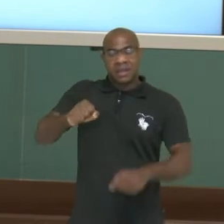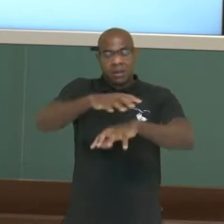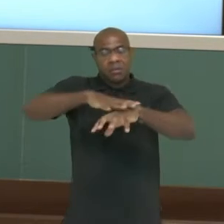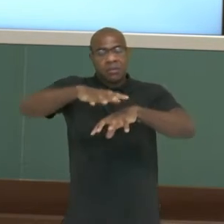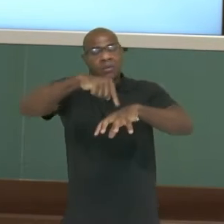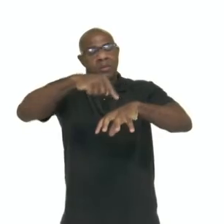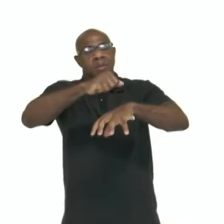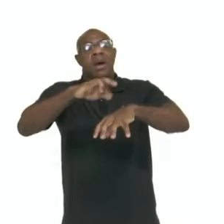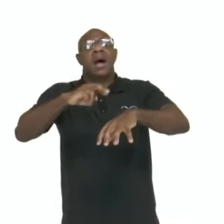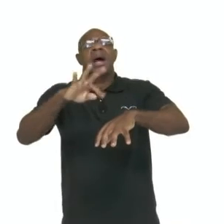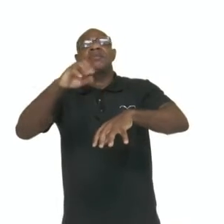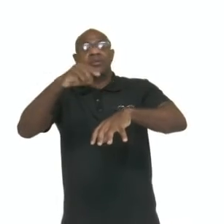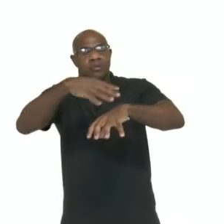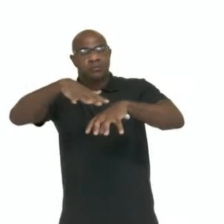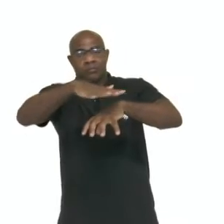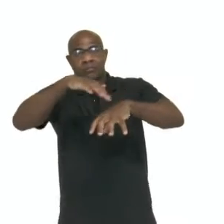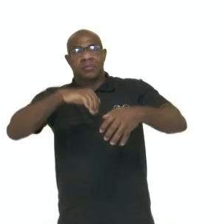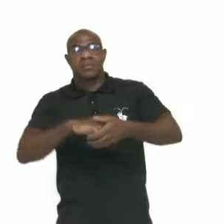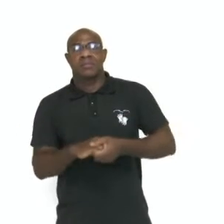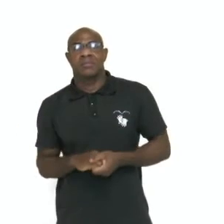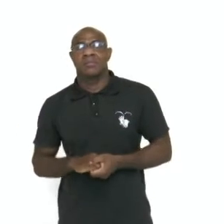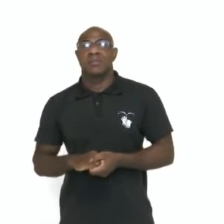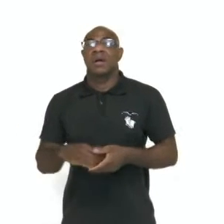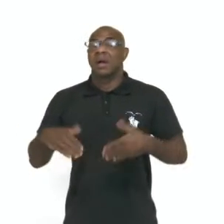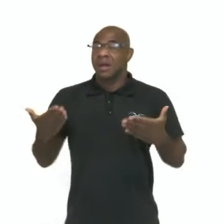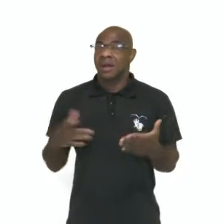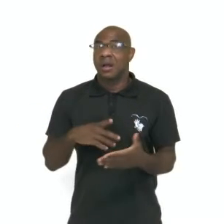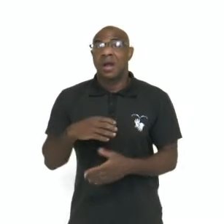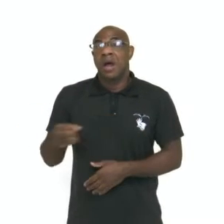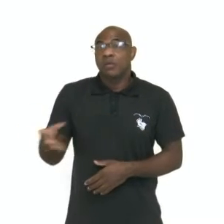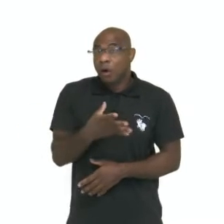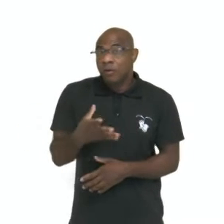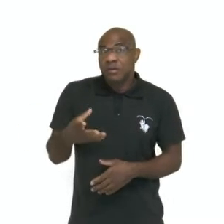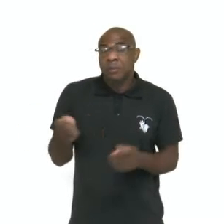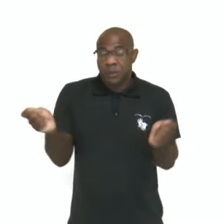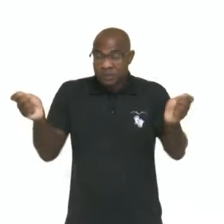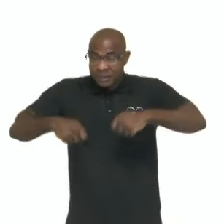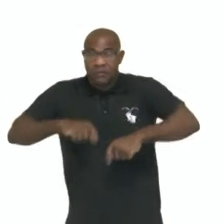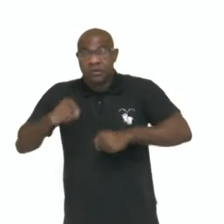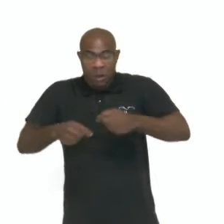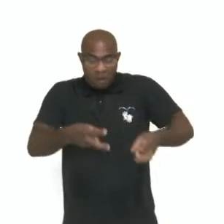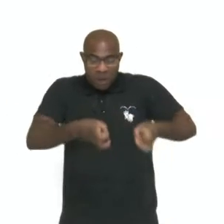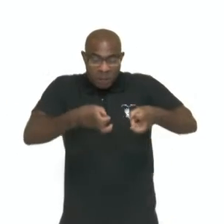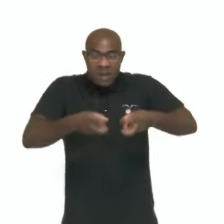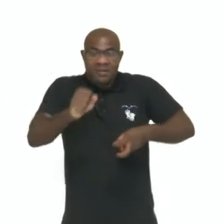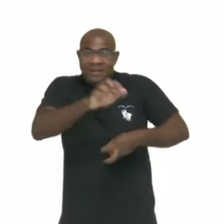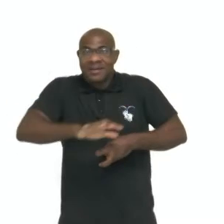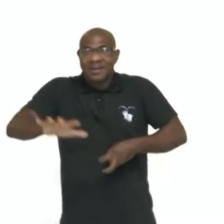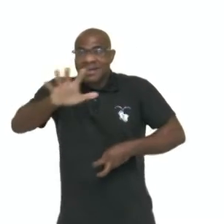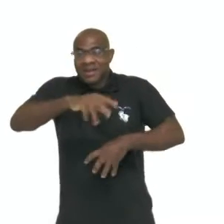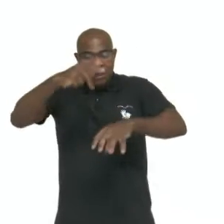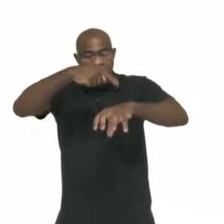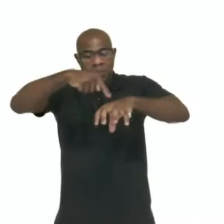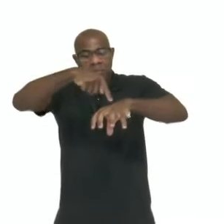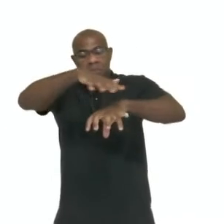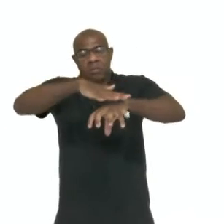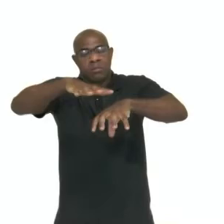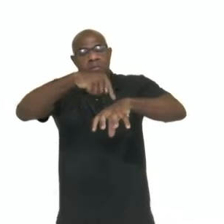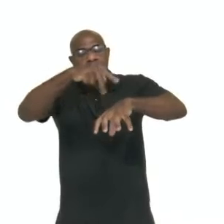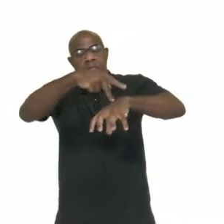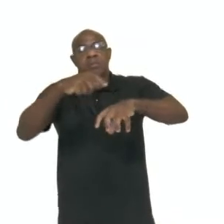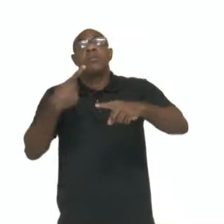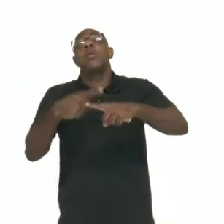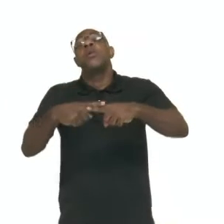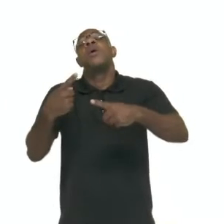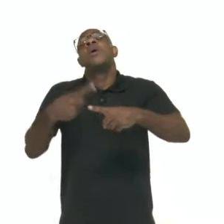a proposta aqui é a seguinte: analisando então essas novas possibilidades de exploração do Ártico devido ao derretimento